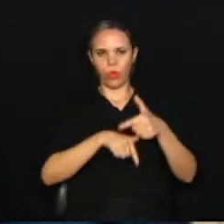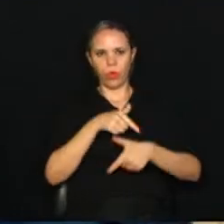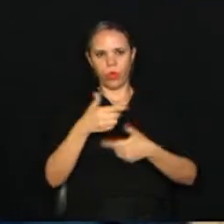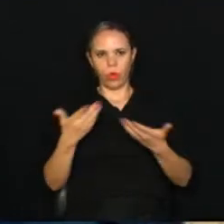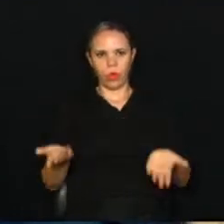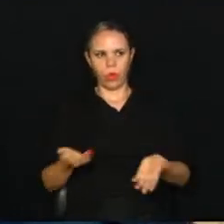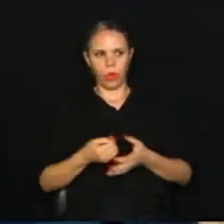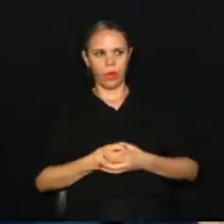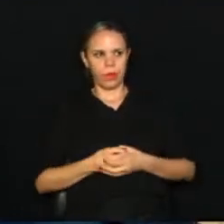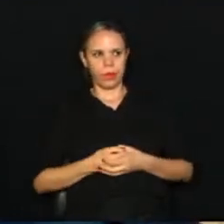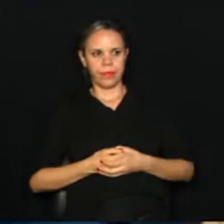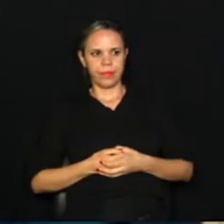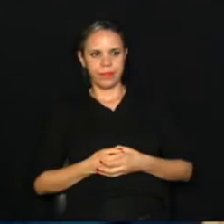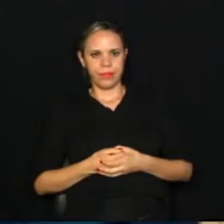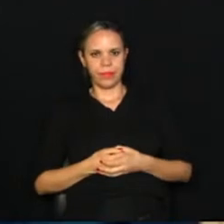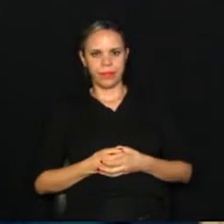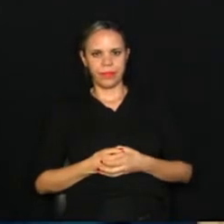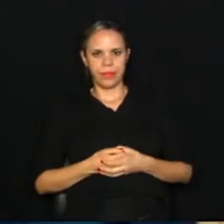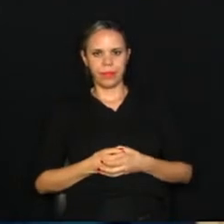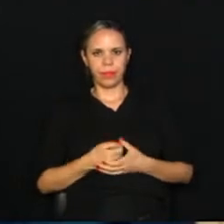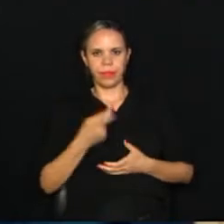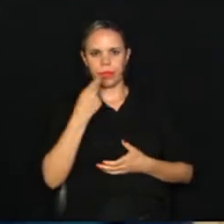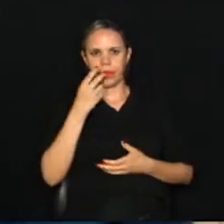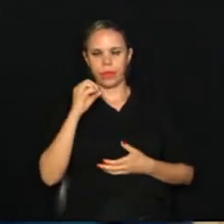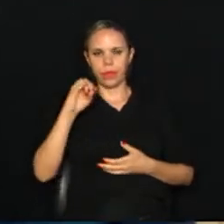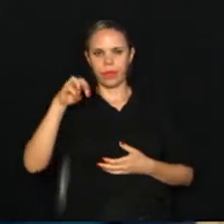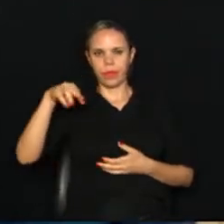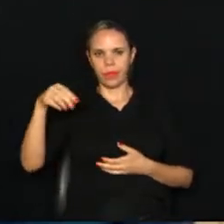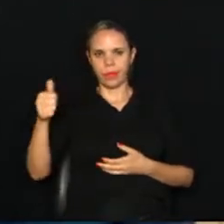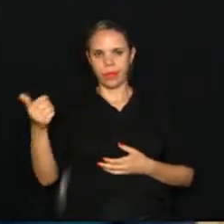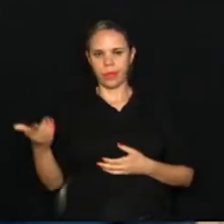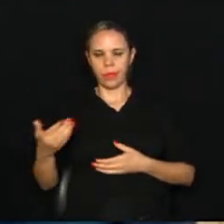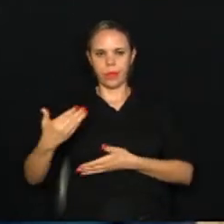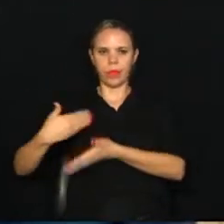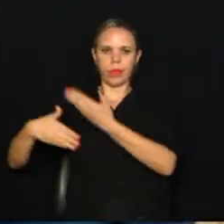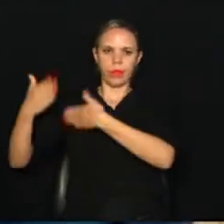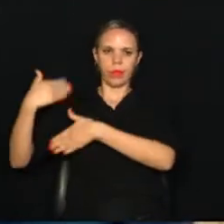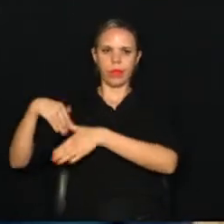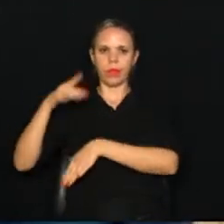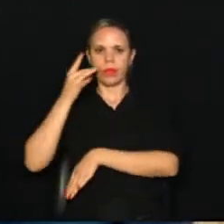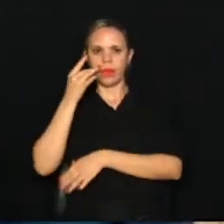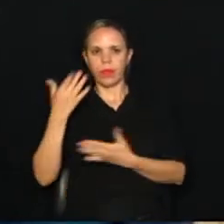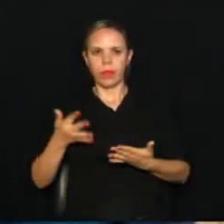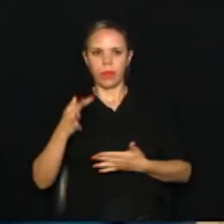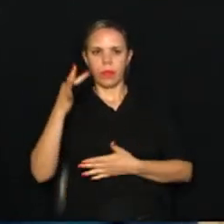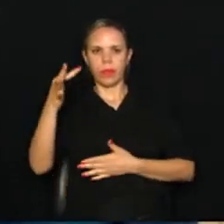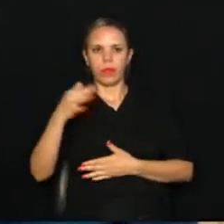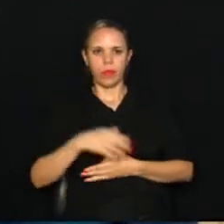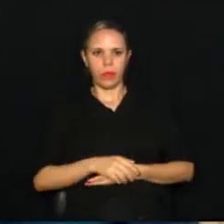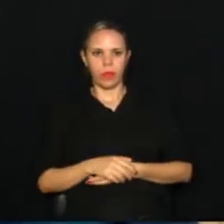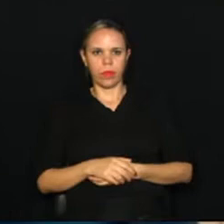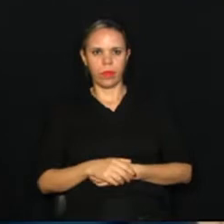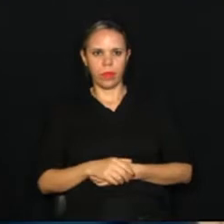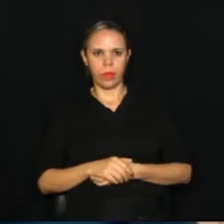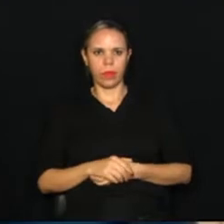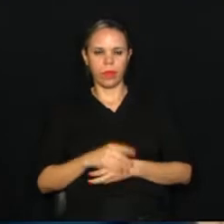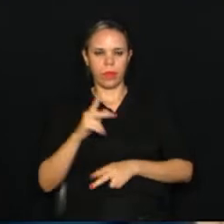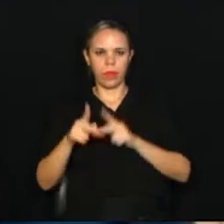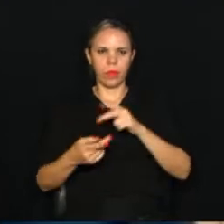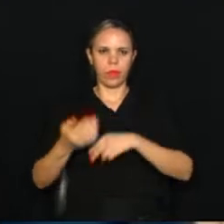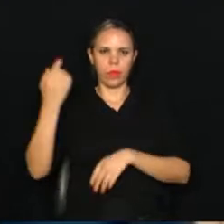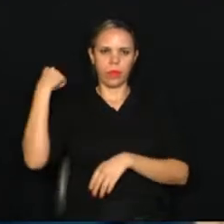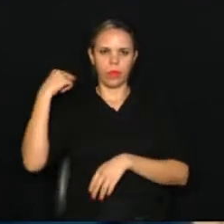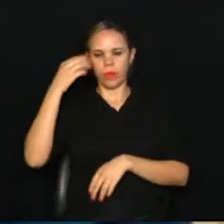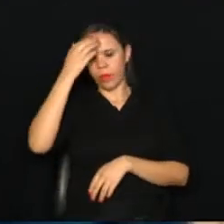está. Bom, falar da IMA é falar de um passado, de um presente e de um futuro, um passado de mais